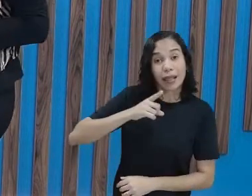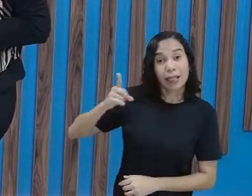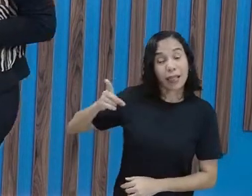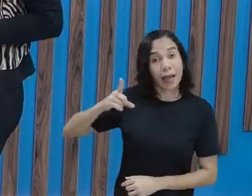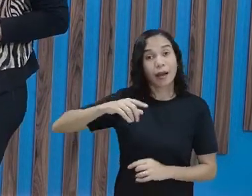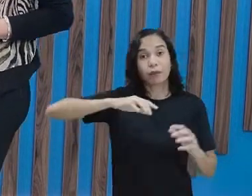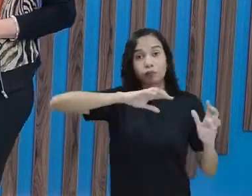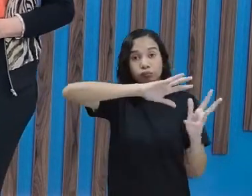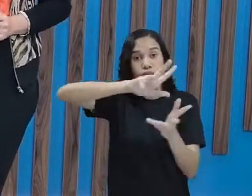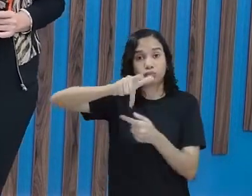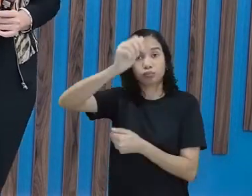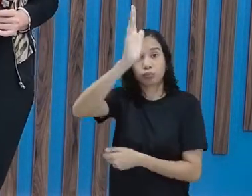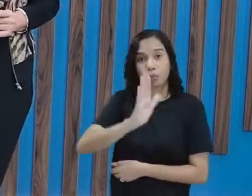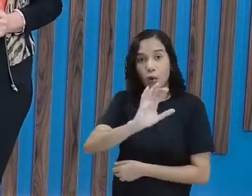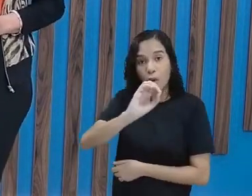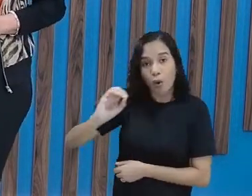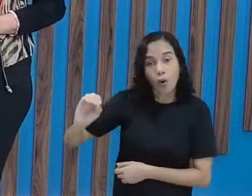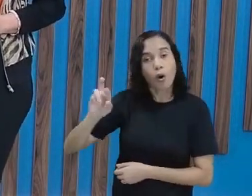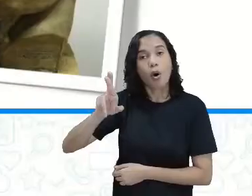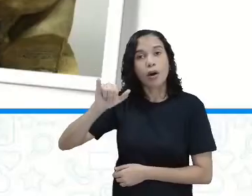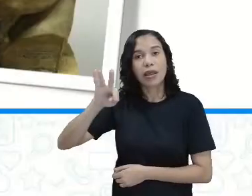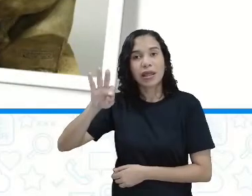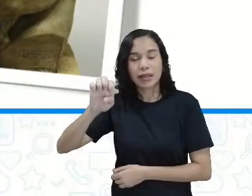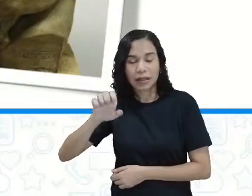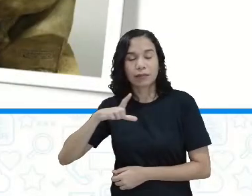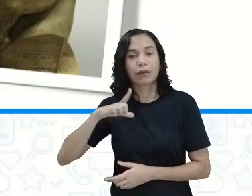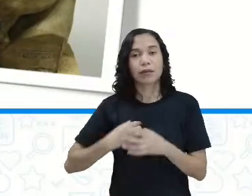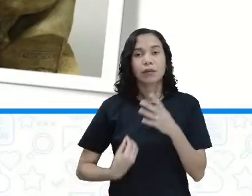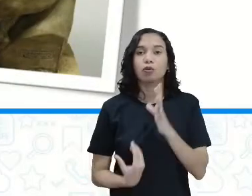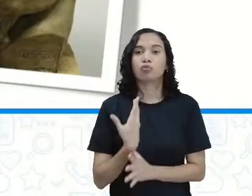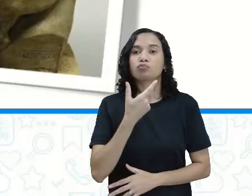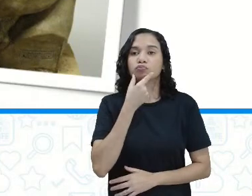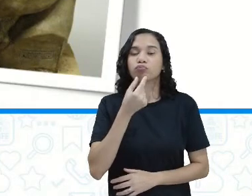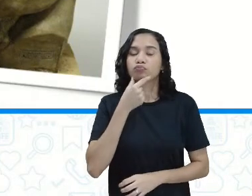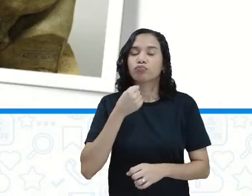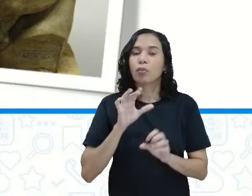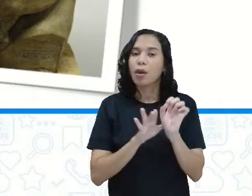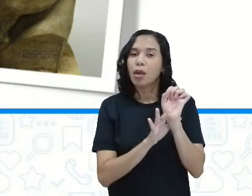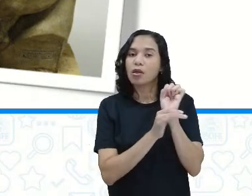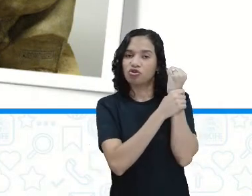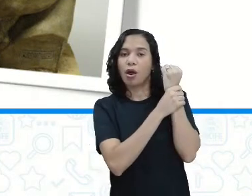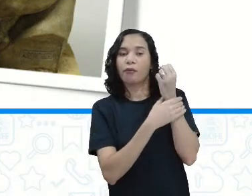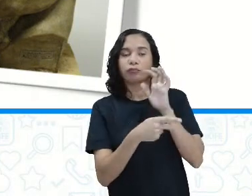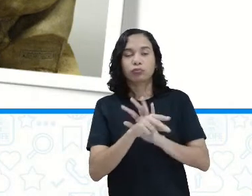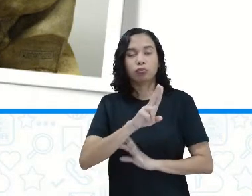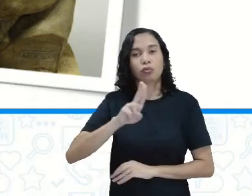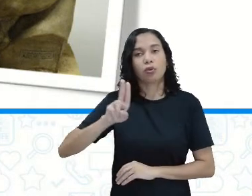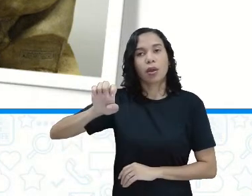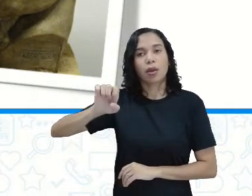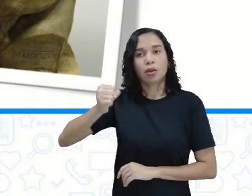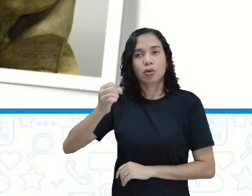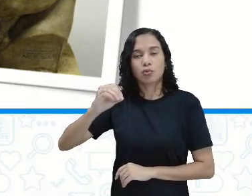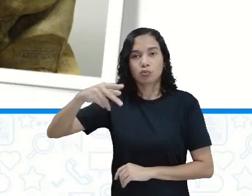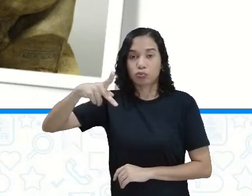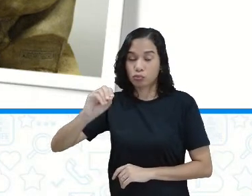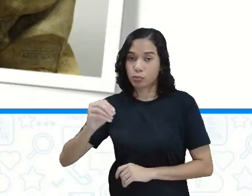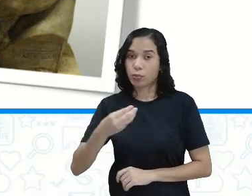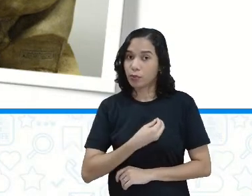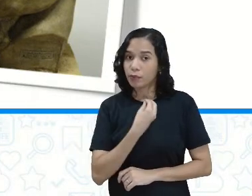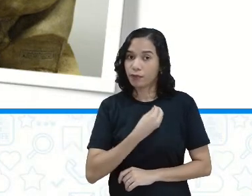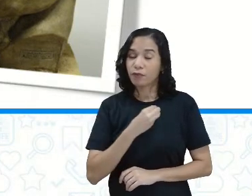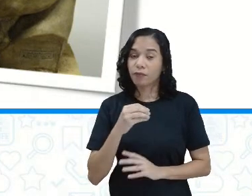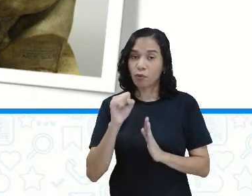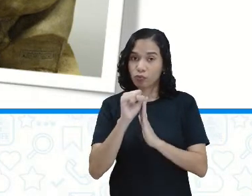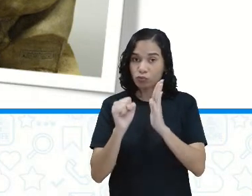e foi desenvolvida por um escravo chamado Esopo, que viveu no século VI